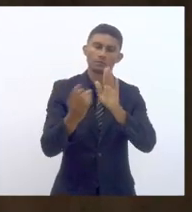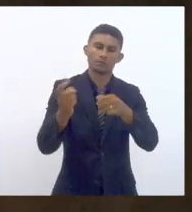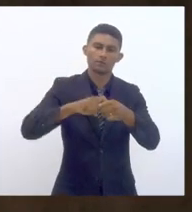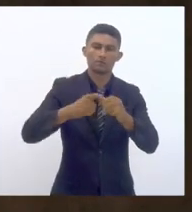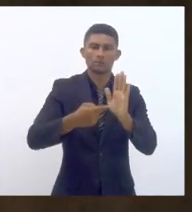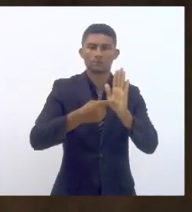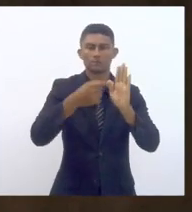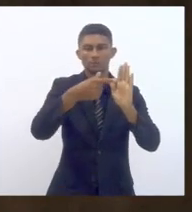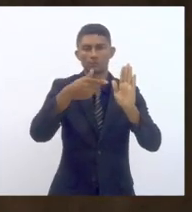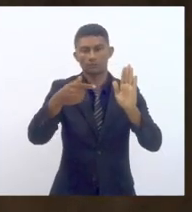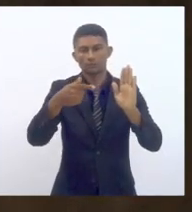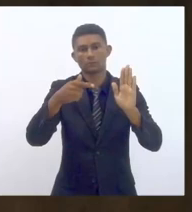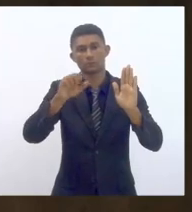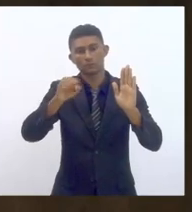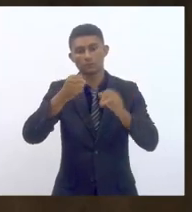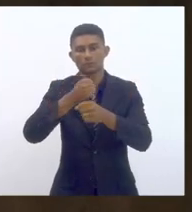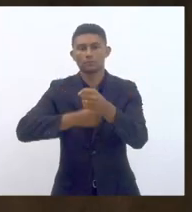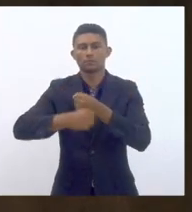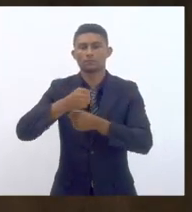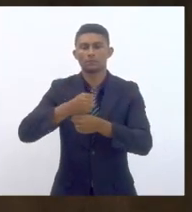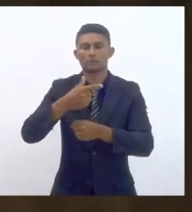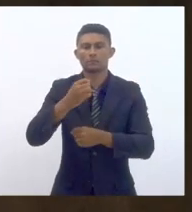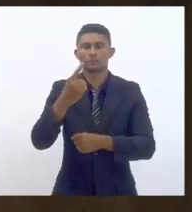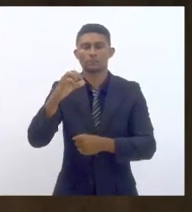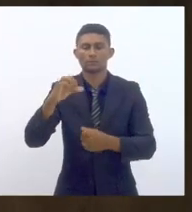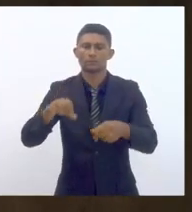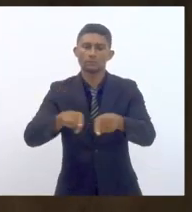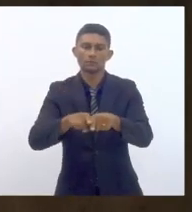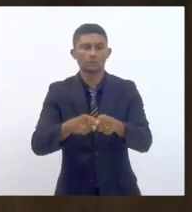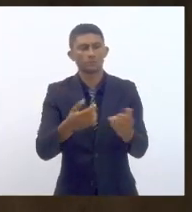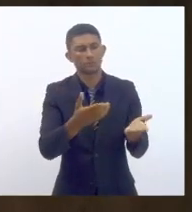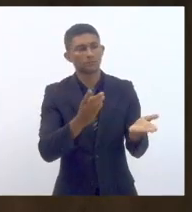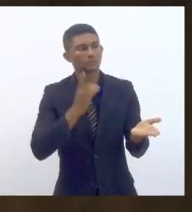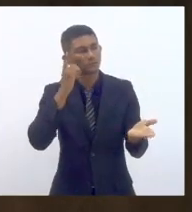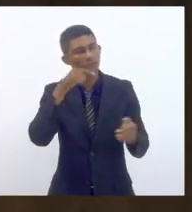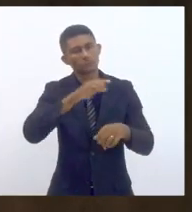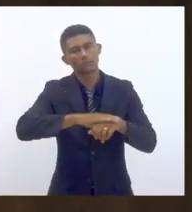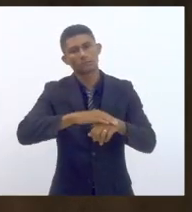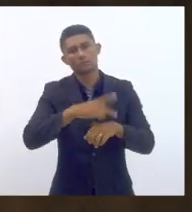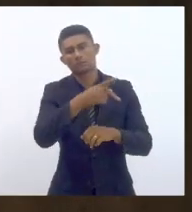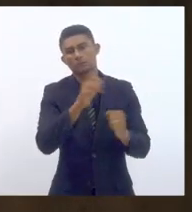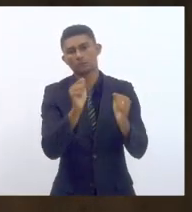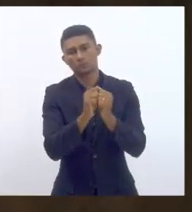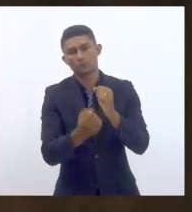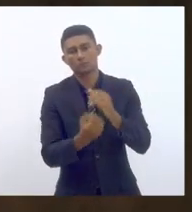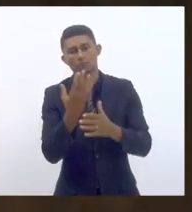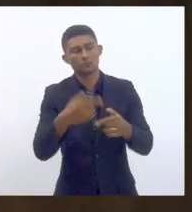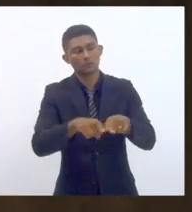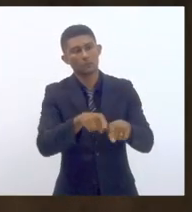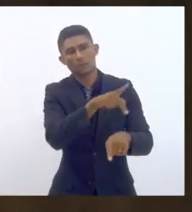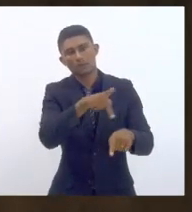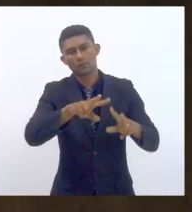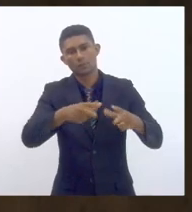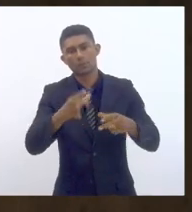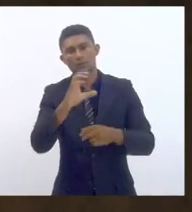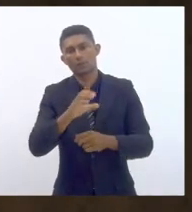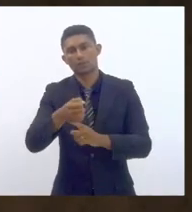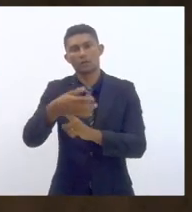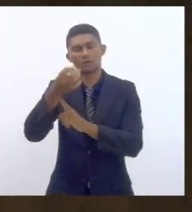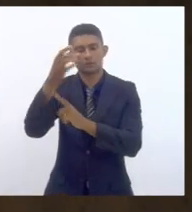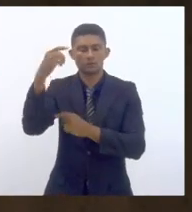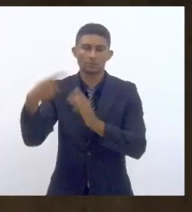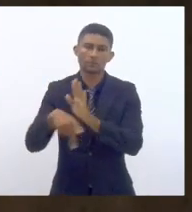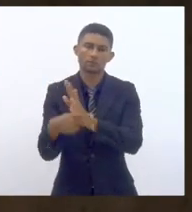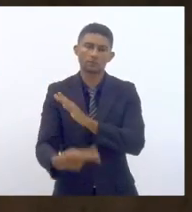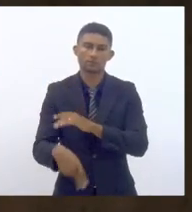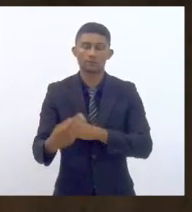de 19, e agradecer muito especialmente ao deputado Valdeir Carneiro, que é coautor e presidente da Comissão de Ciência e Tecnologia dessa casa, presidente. E fazer uma questão